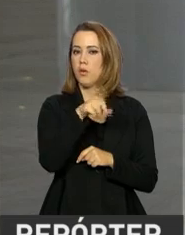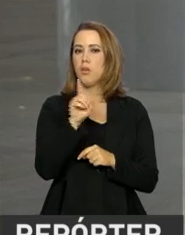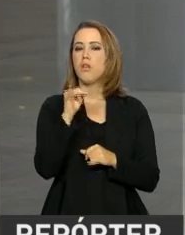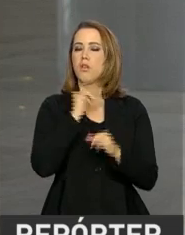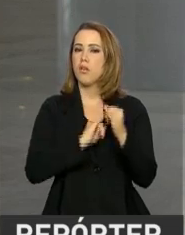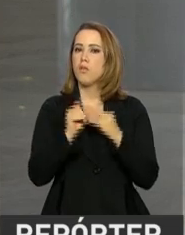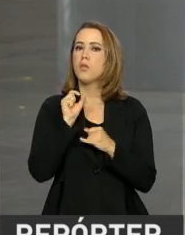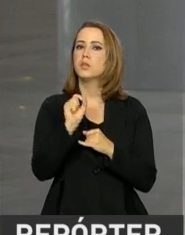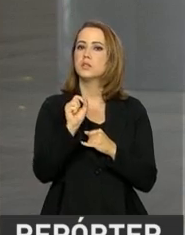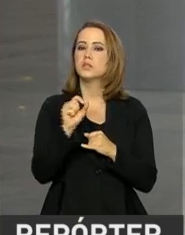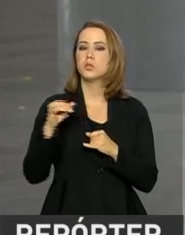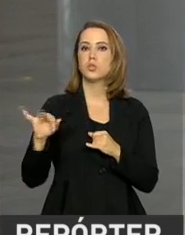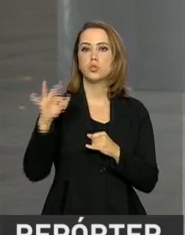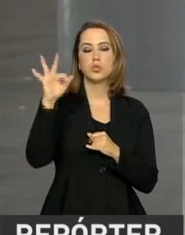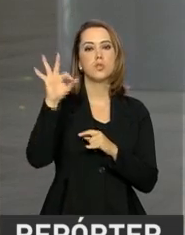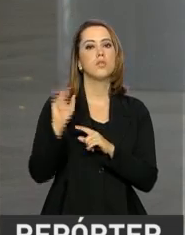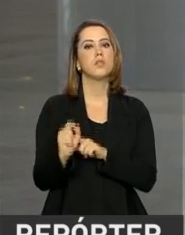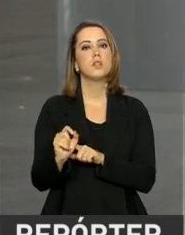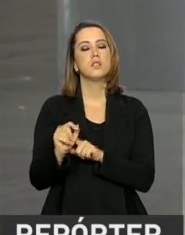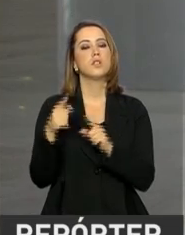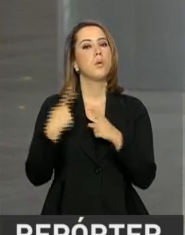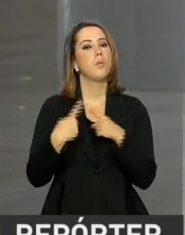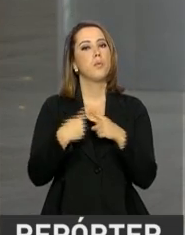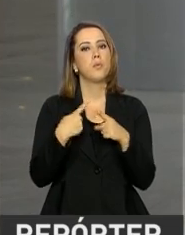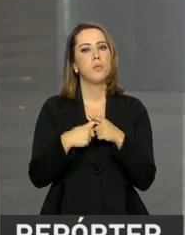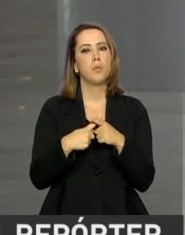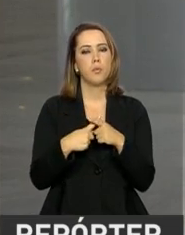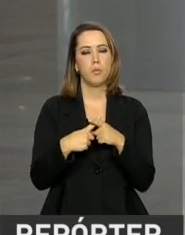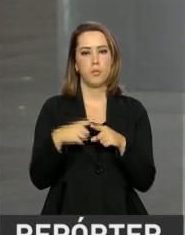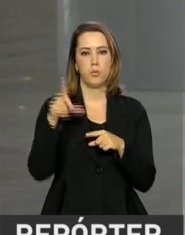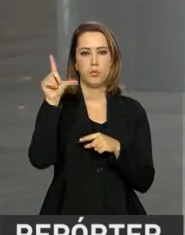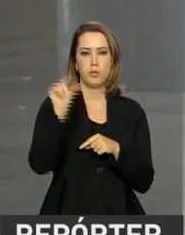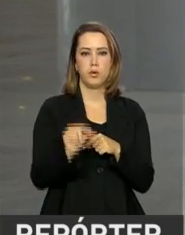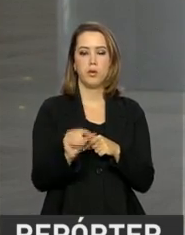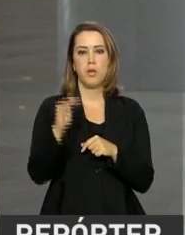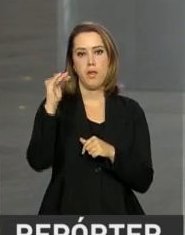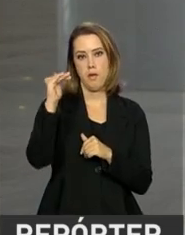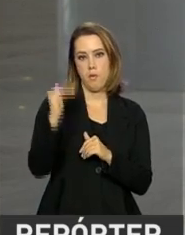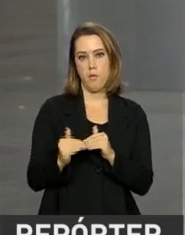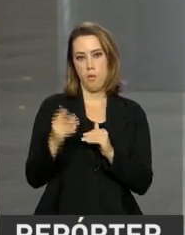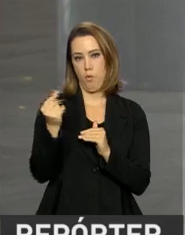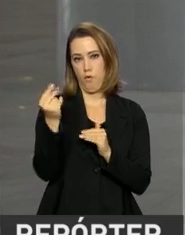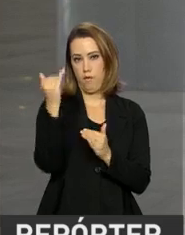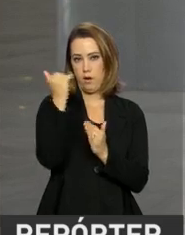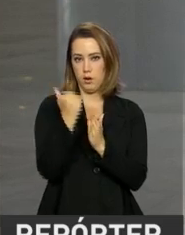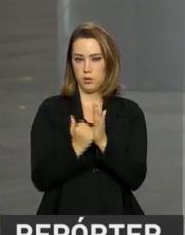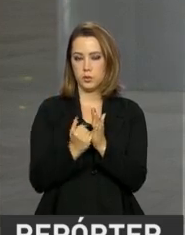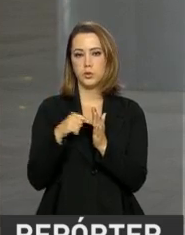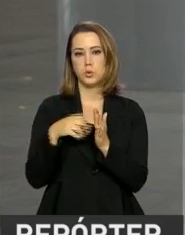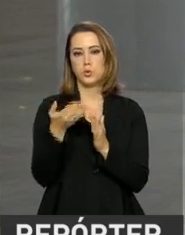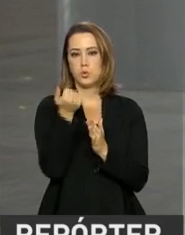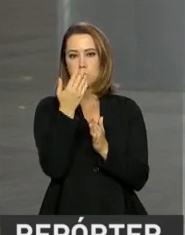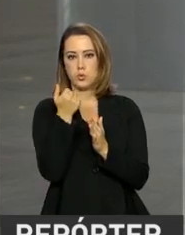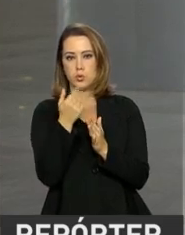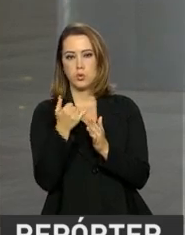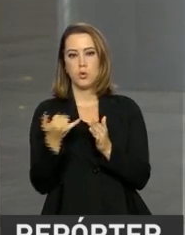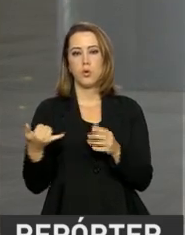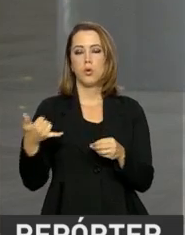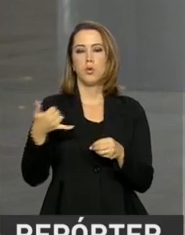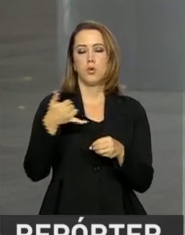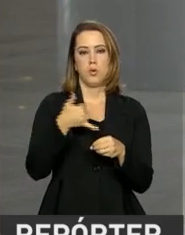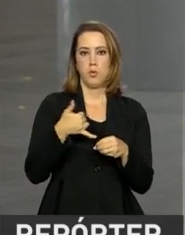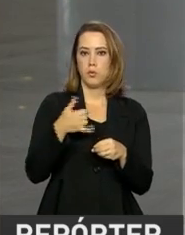mês de junho medida pelo IPCA 15 Foi por conta da redução do preço de alimentos remédios Combustíveis e